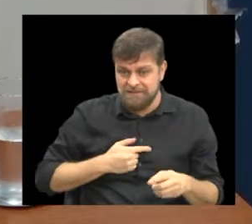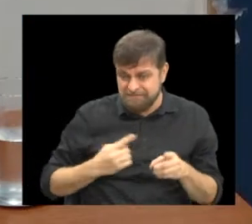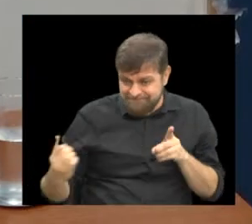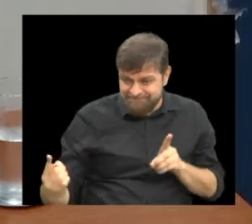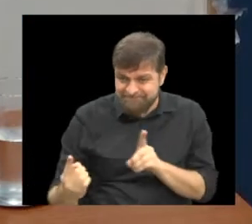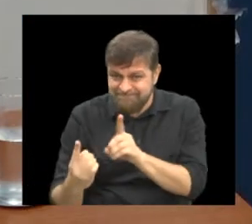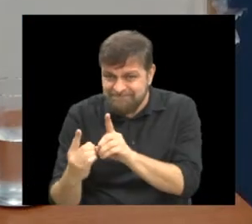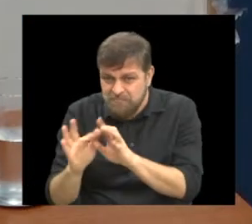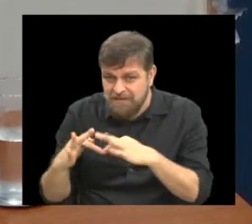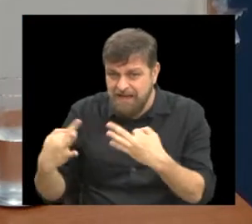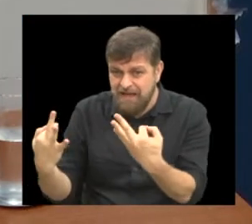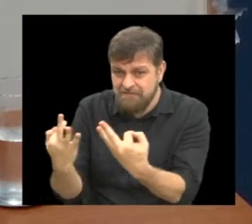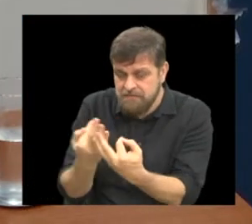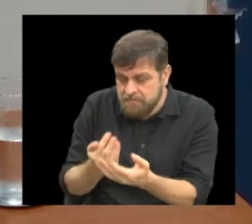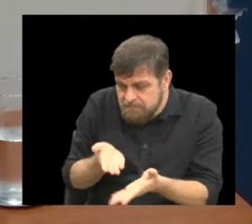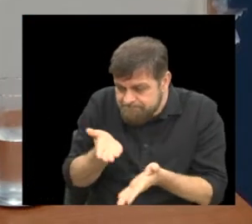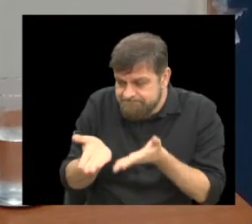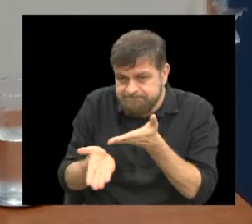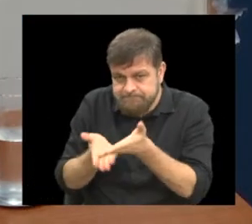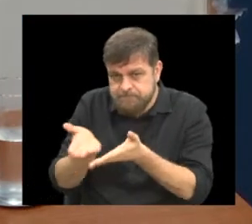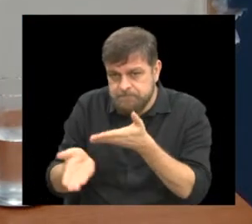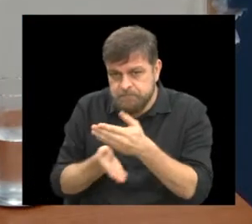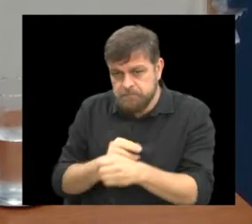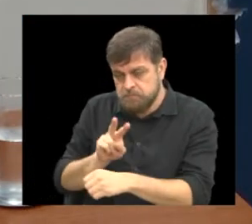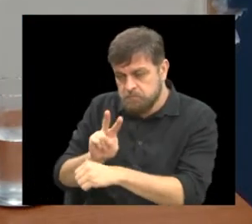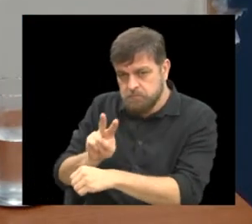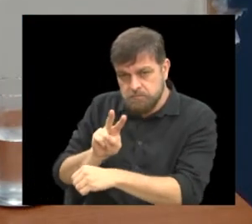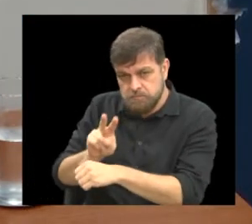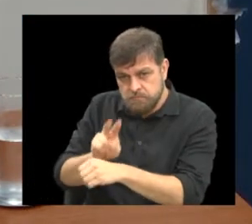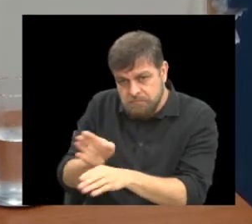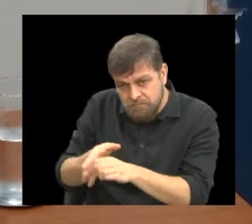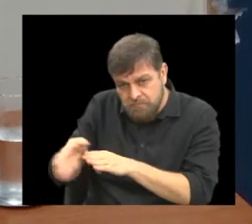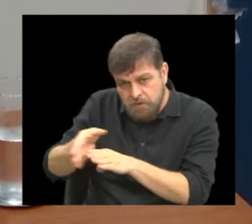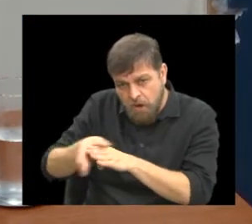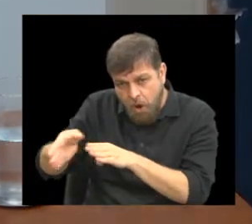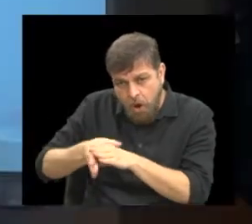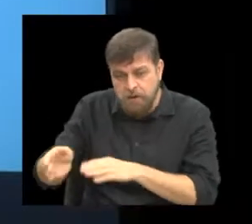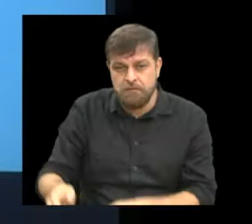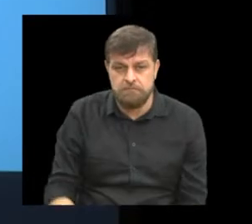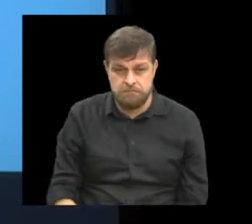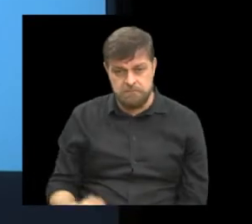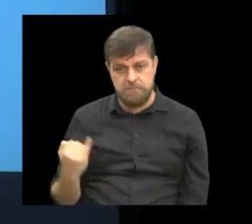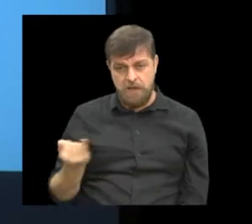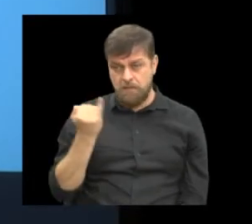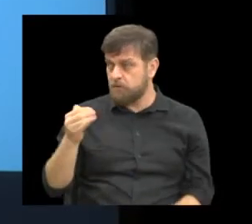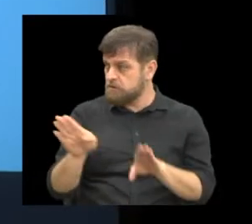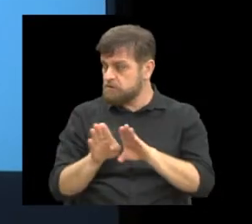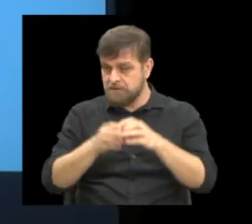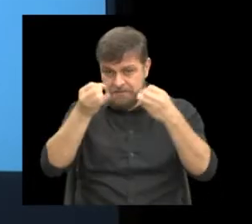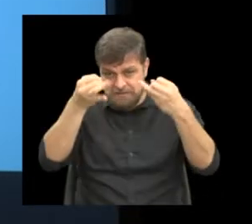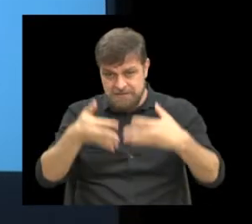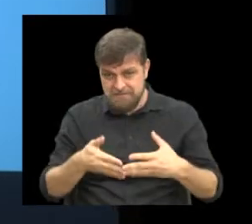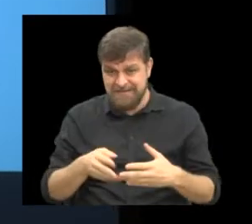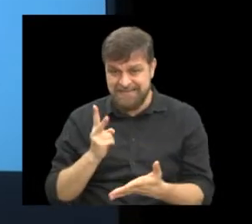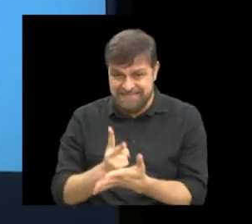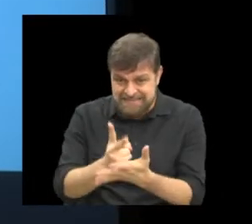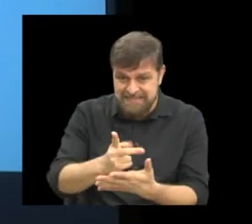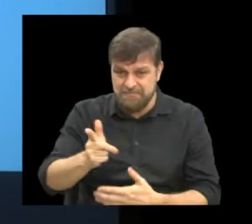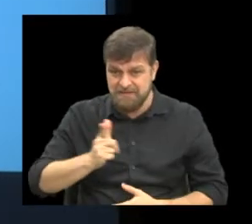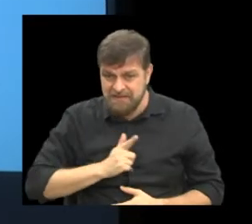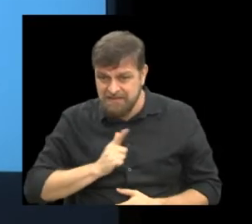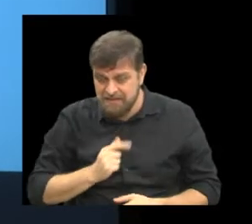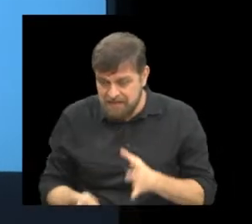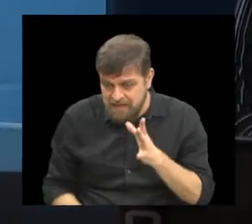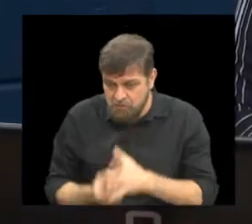próximo da família quando tem um autista em casa. Eu acho importante a gente falar que sempre quando eu tenho alguma situação